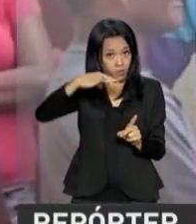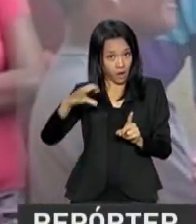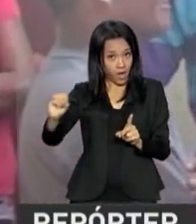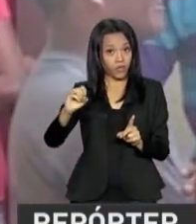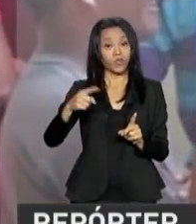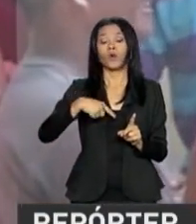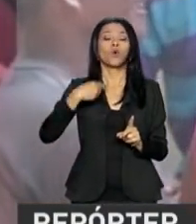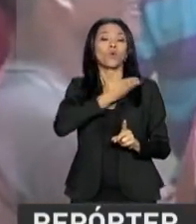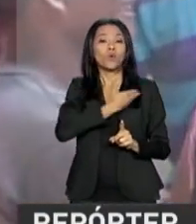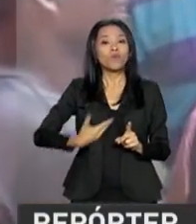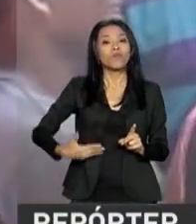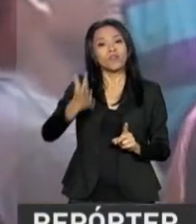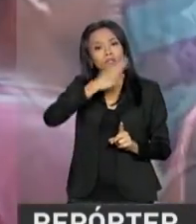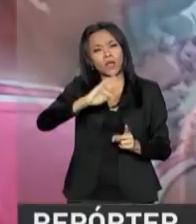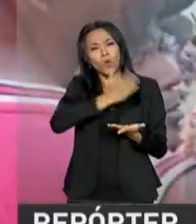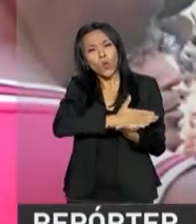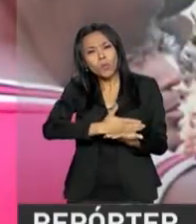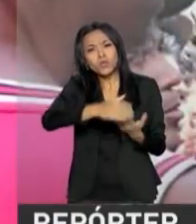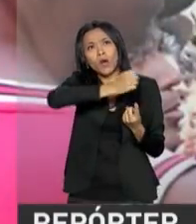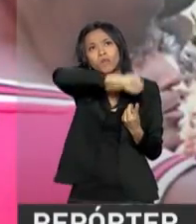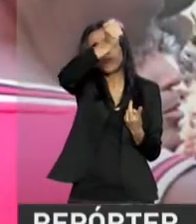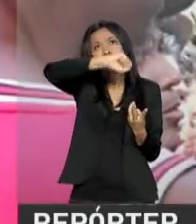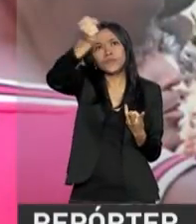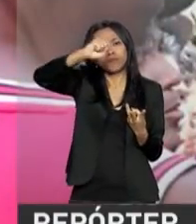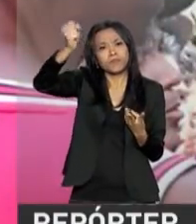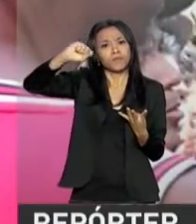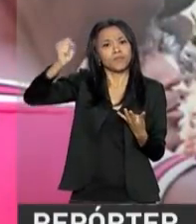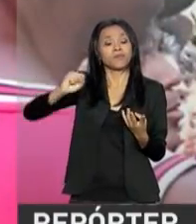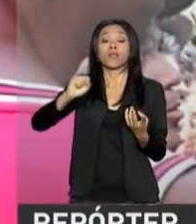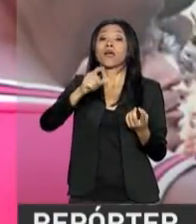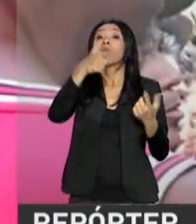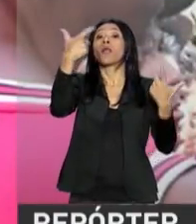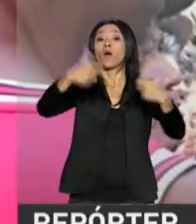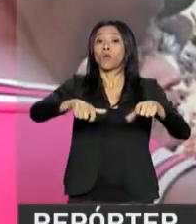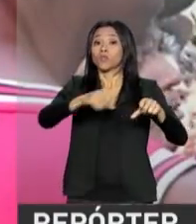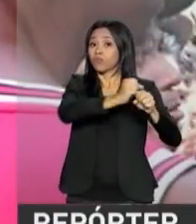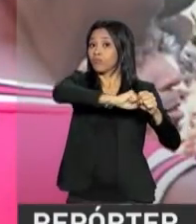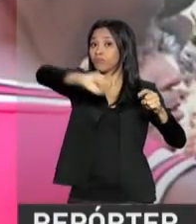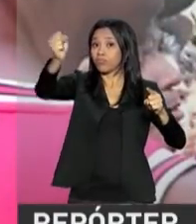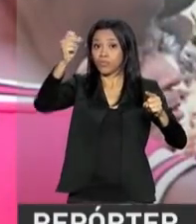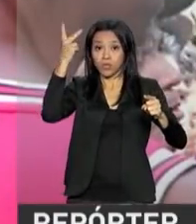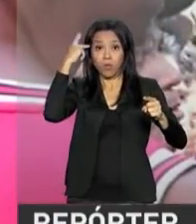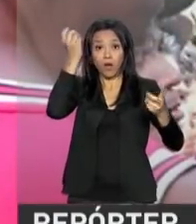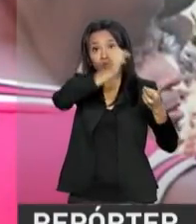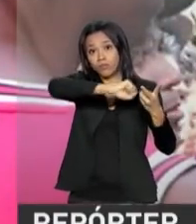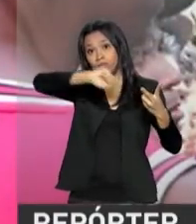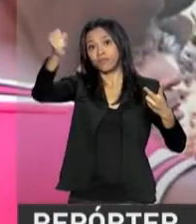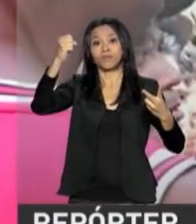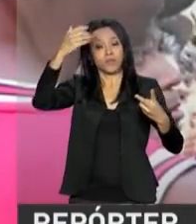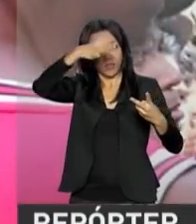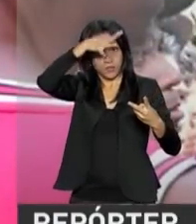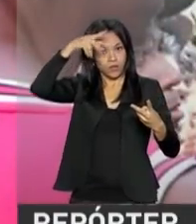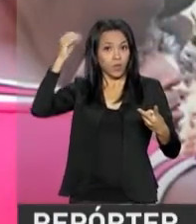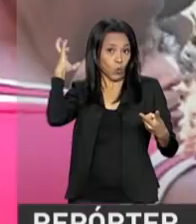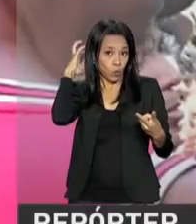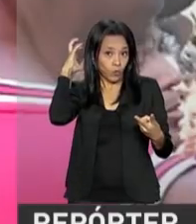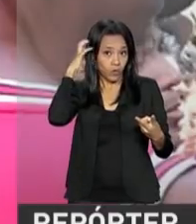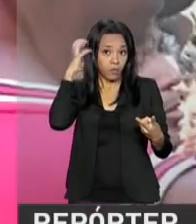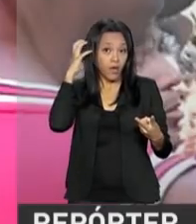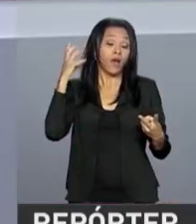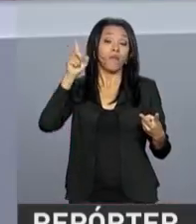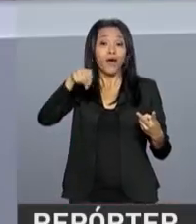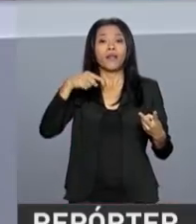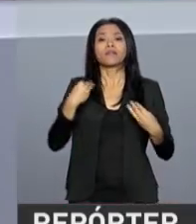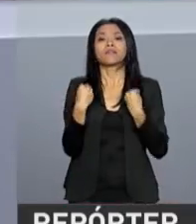de transferência de centenas de venezuelanos de boa vista para são paulo e cuiabá com o objetivo de garantir condições mais adequadas